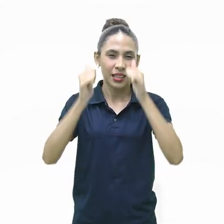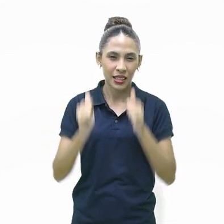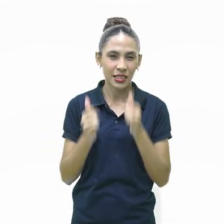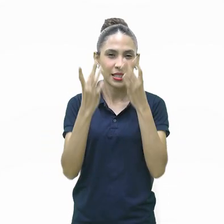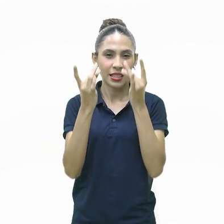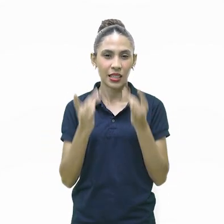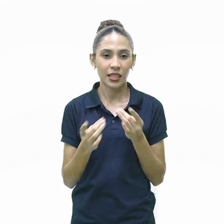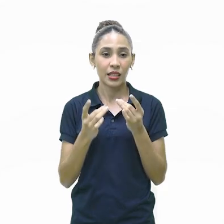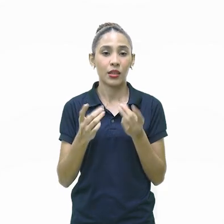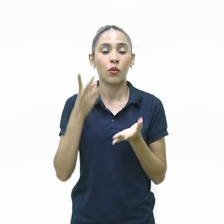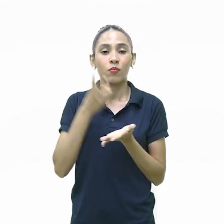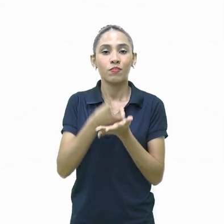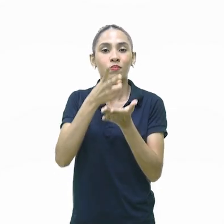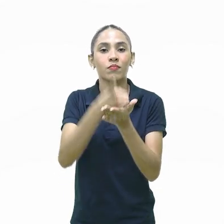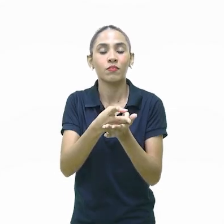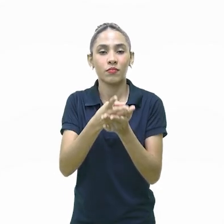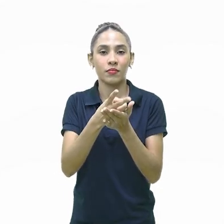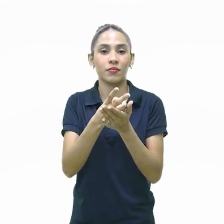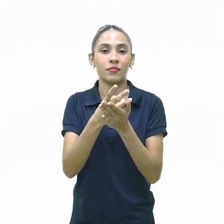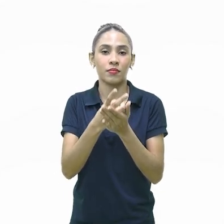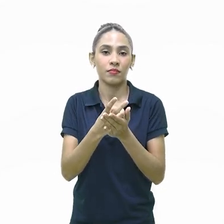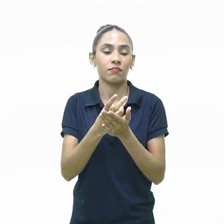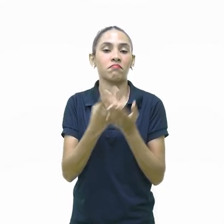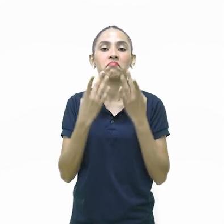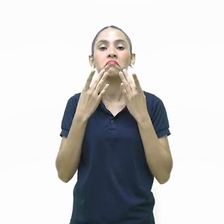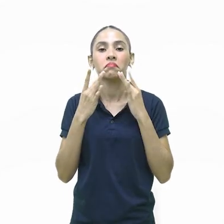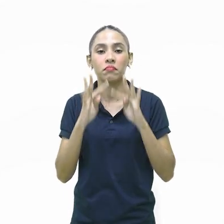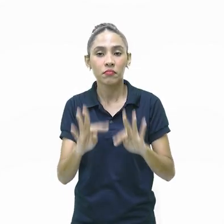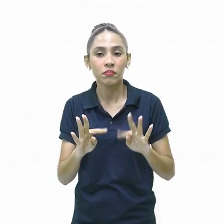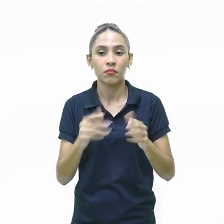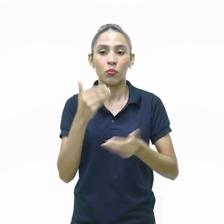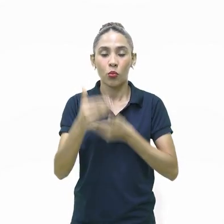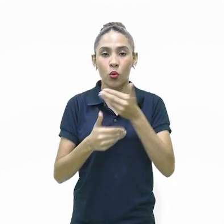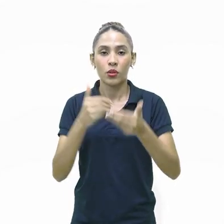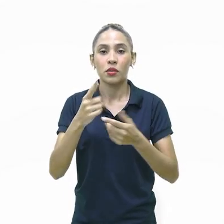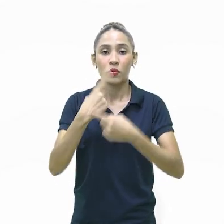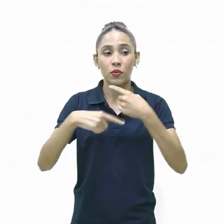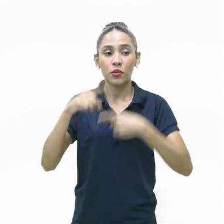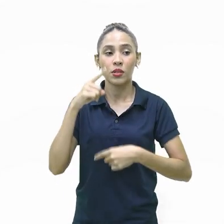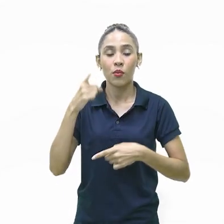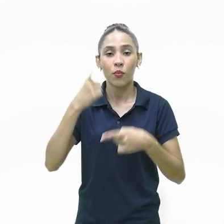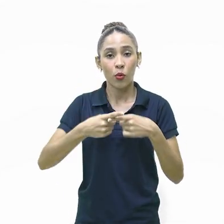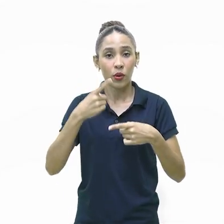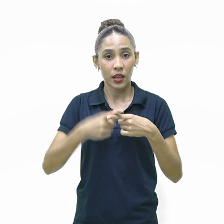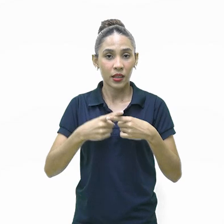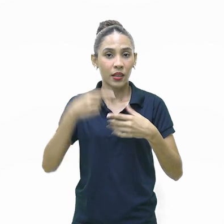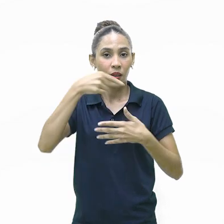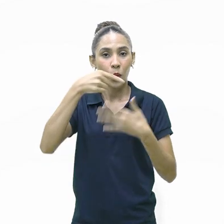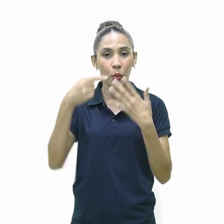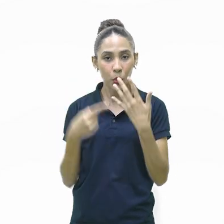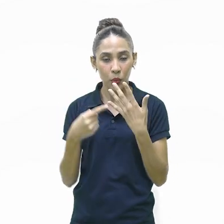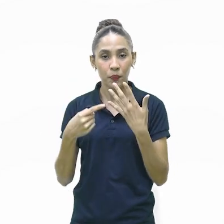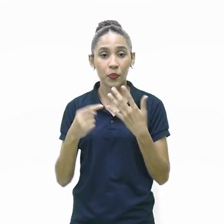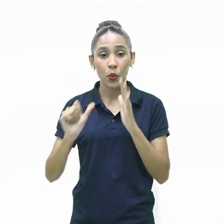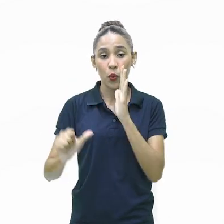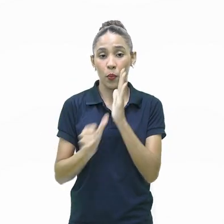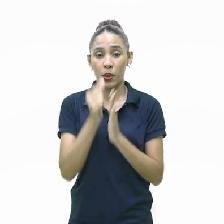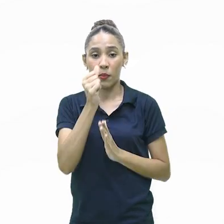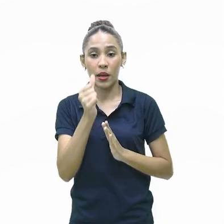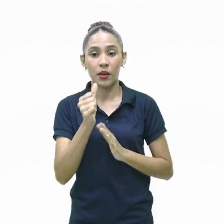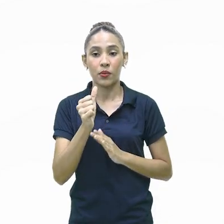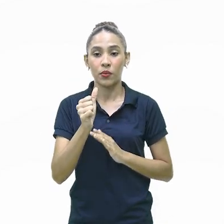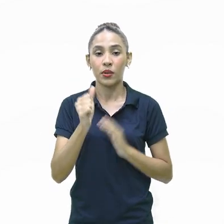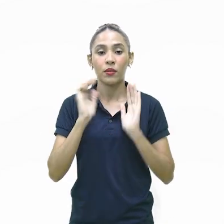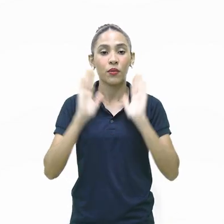ela persistiu na natureza, né, de forma natural, no processo da evolução, por causa desses fatores. O primeiro, que a